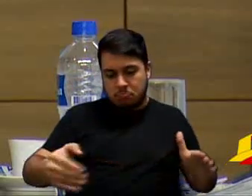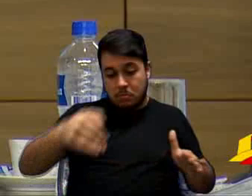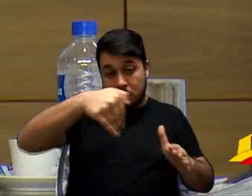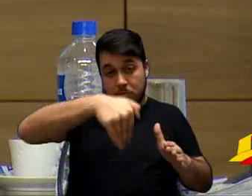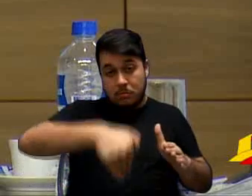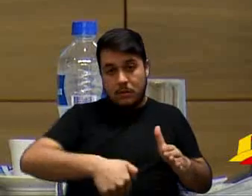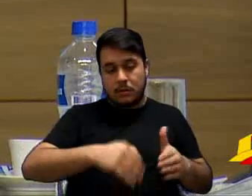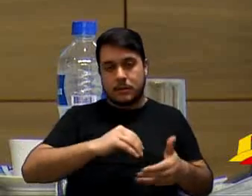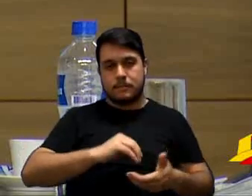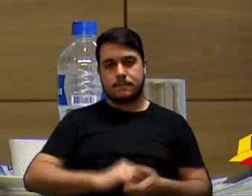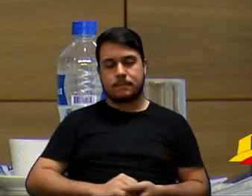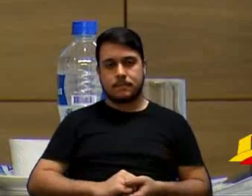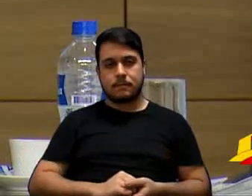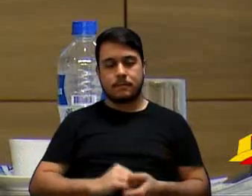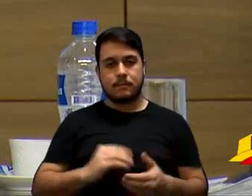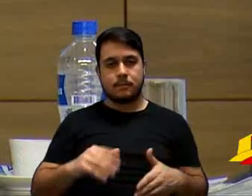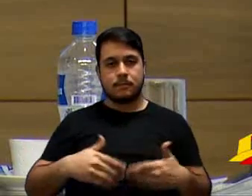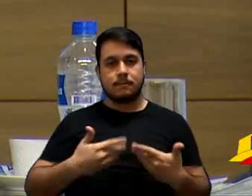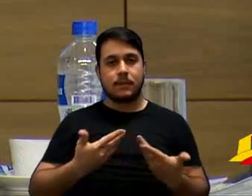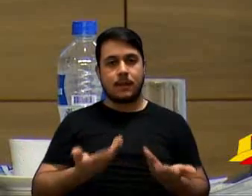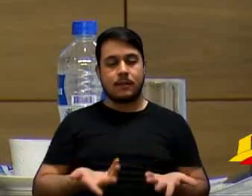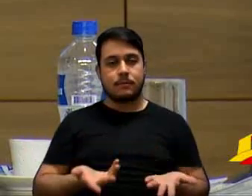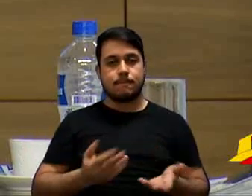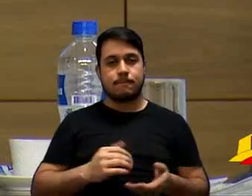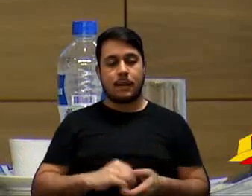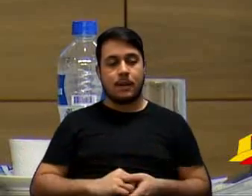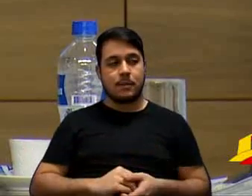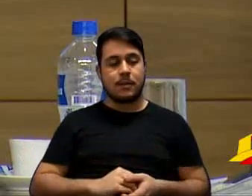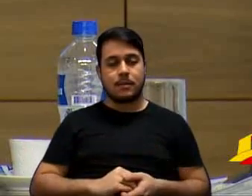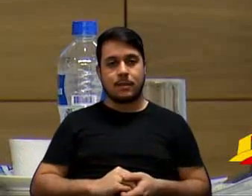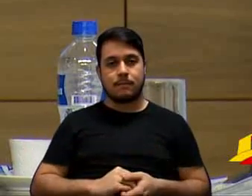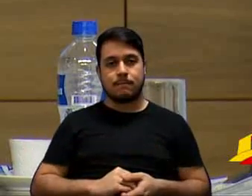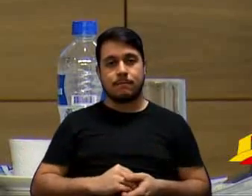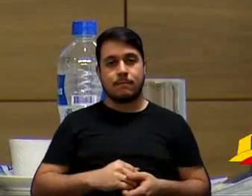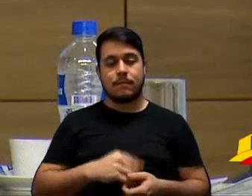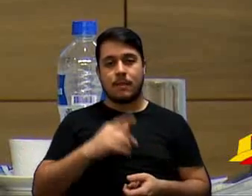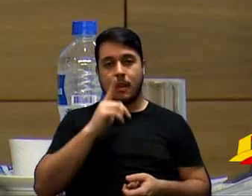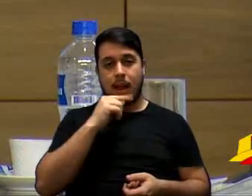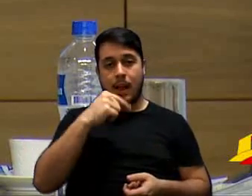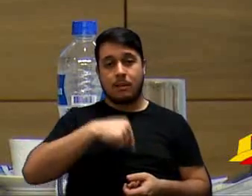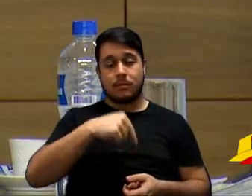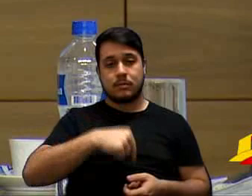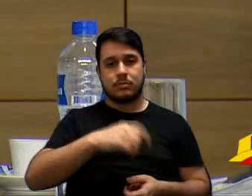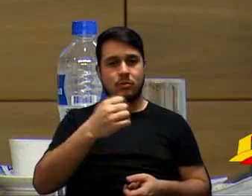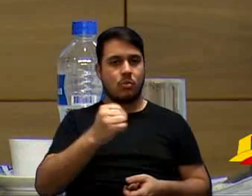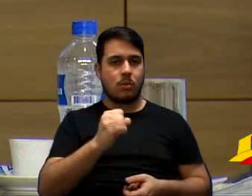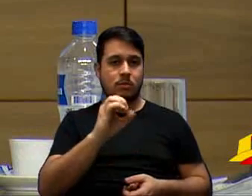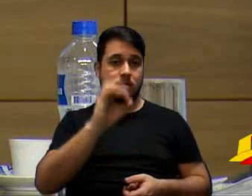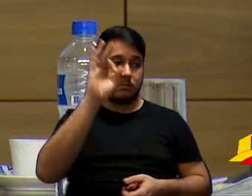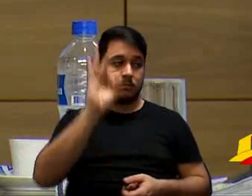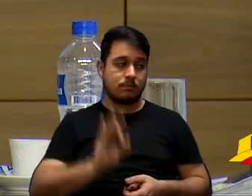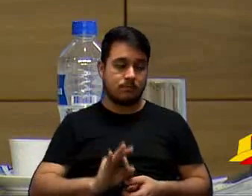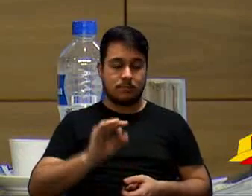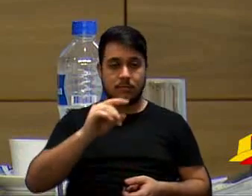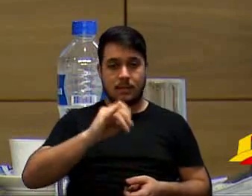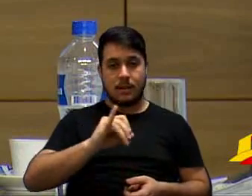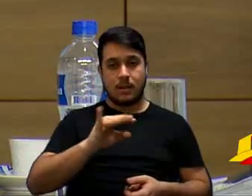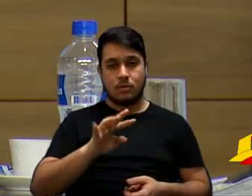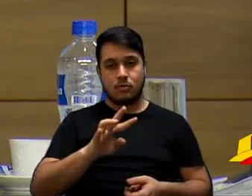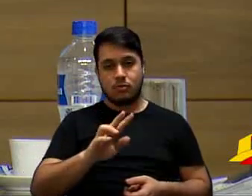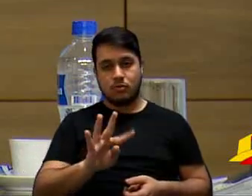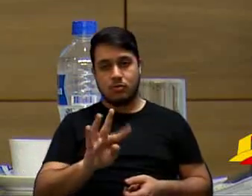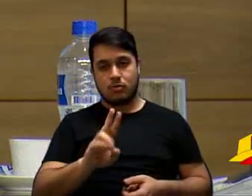melhor sobre isso inclusive a própria conhecimento de água daqui da nossa que 80% para aranha fora do município